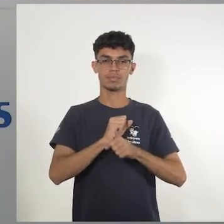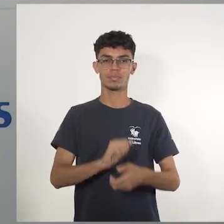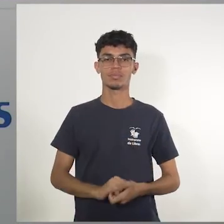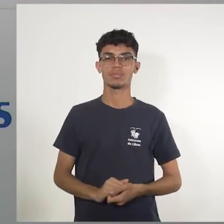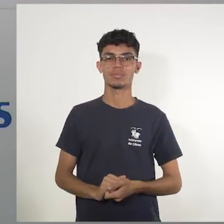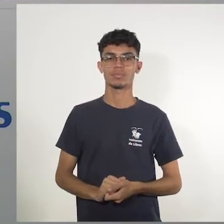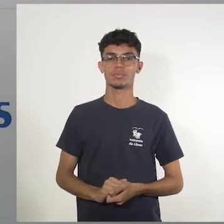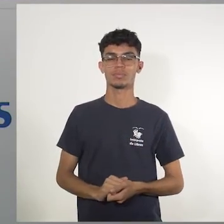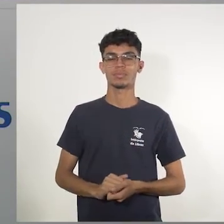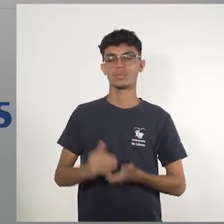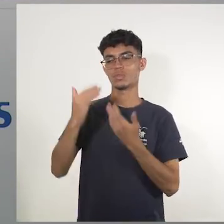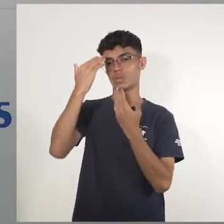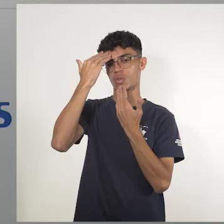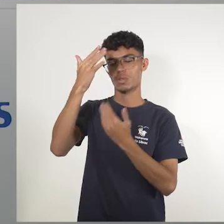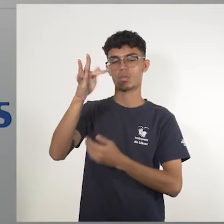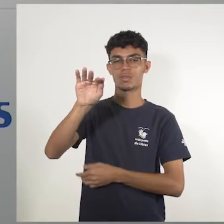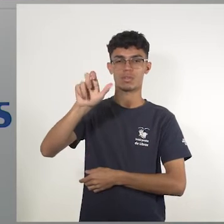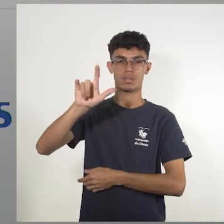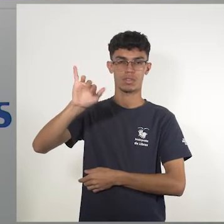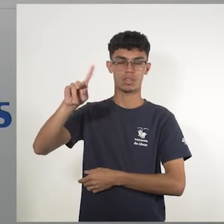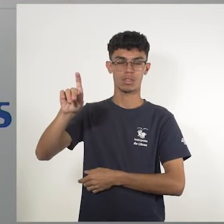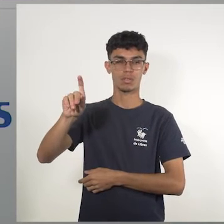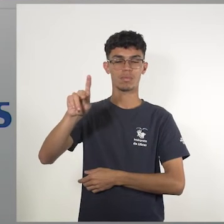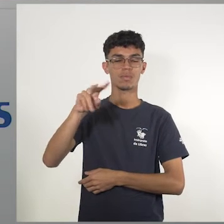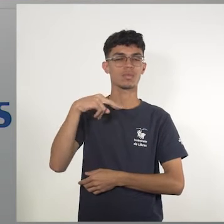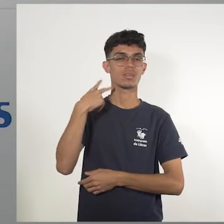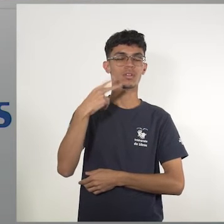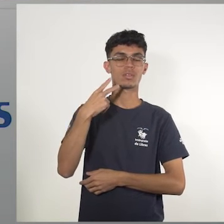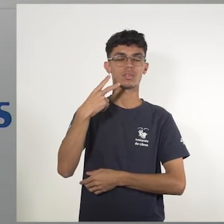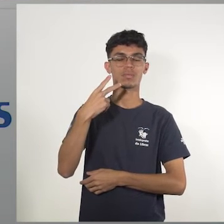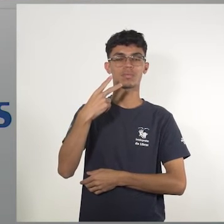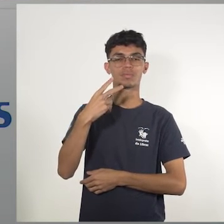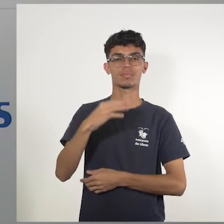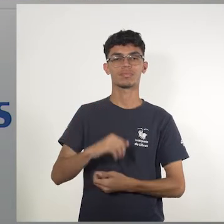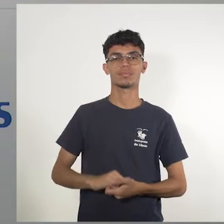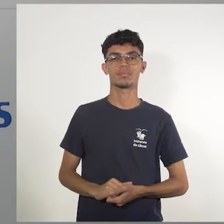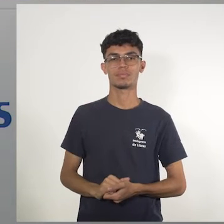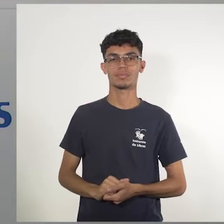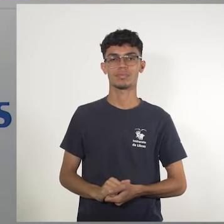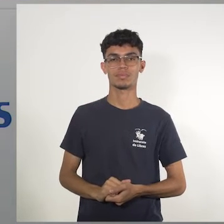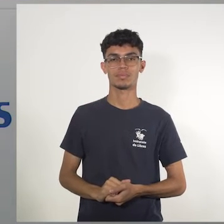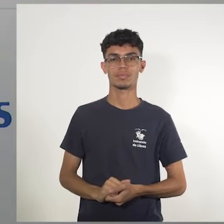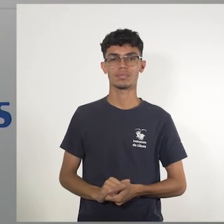vereador Felipe Beccari. Obrigado, vereador Atílio Francisco. Vai dar uma palavra? Só para dar um